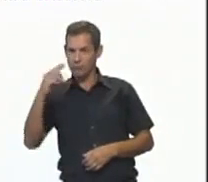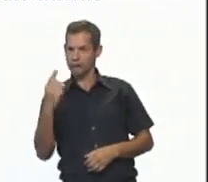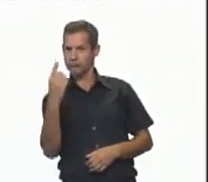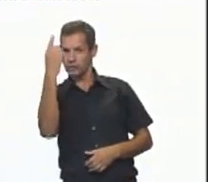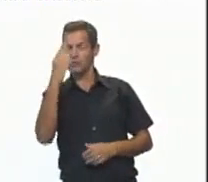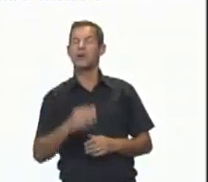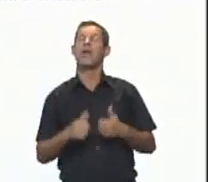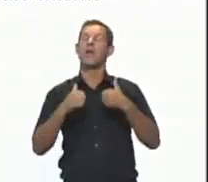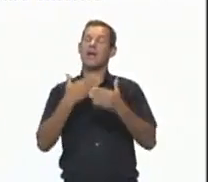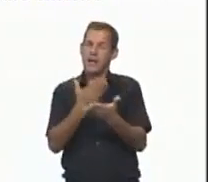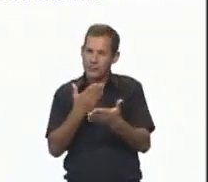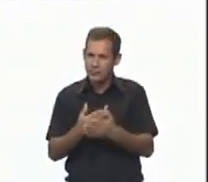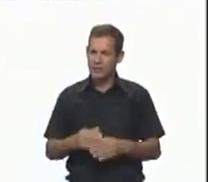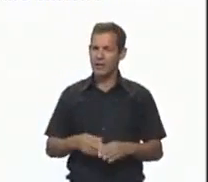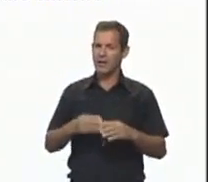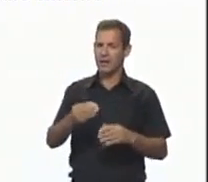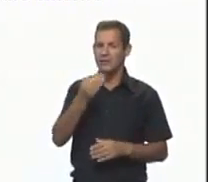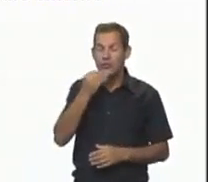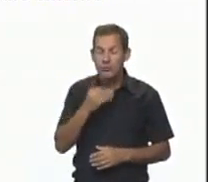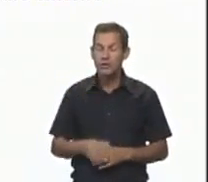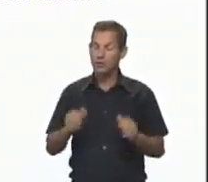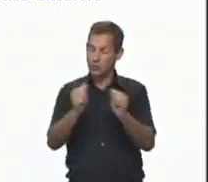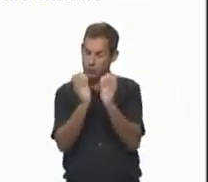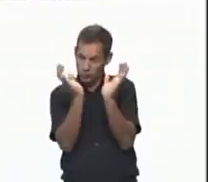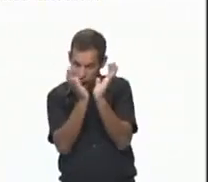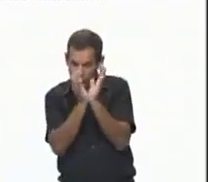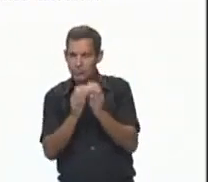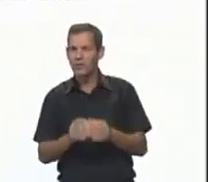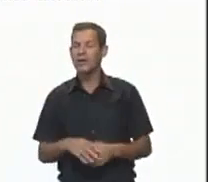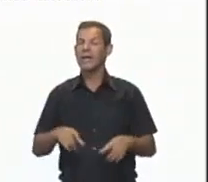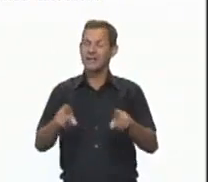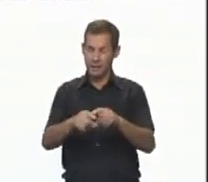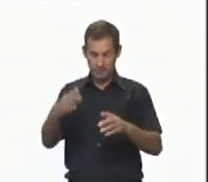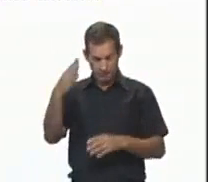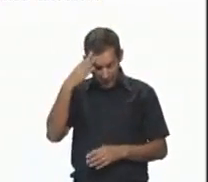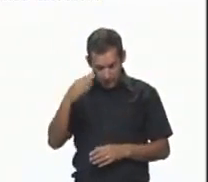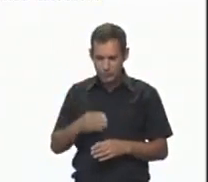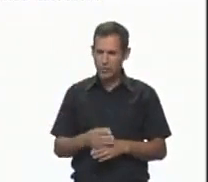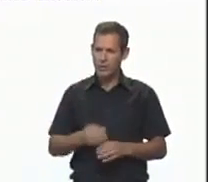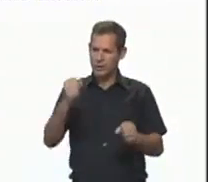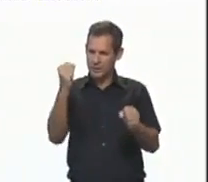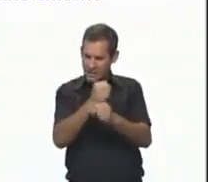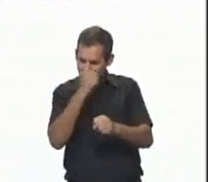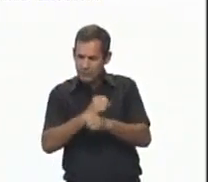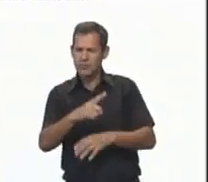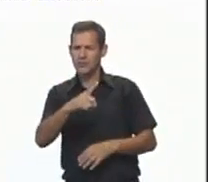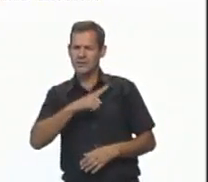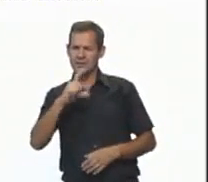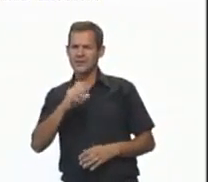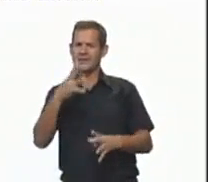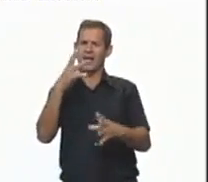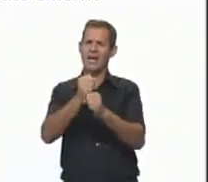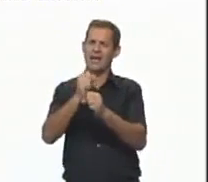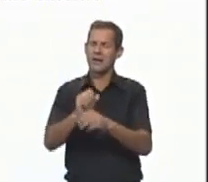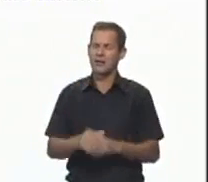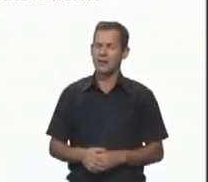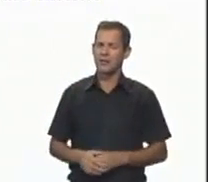altura. Estudaram-se as possibilidades junto à sua equipe e foi concluído que essa construção ela deverá ser